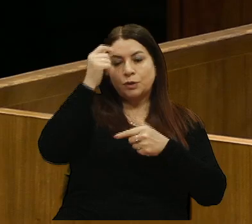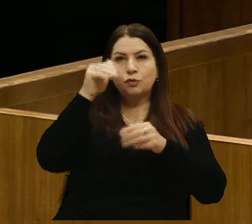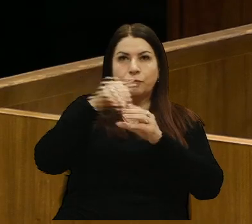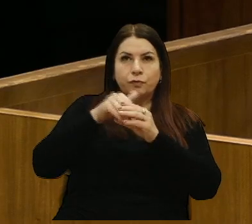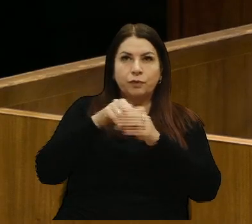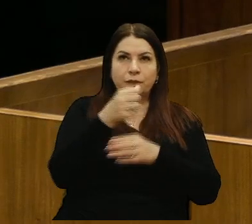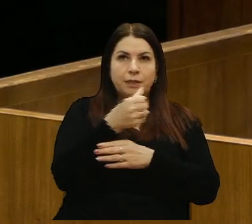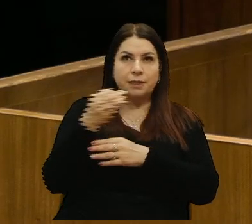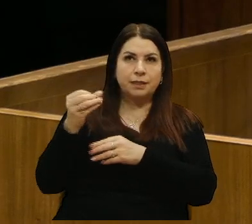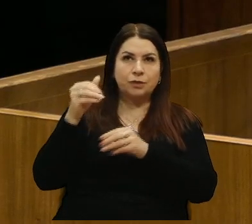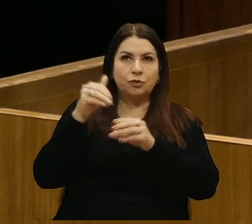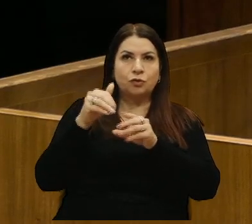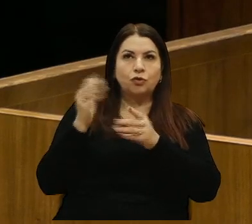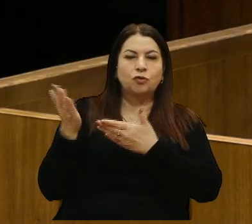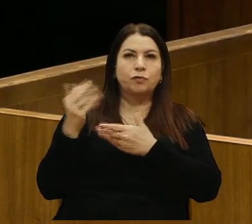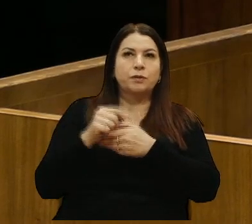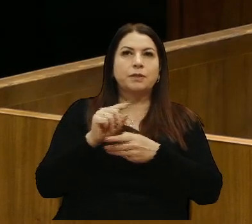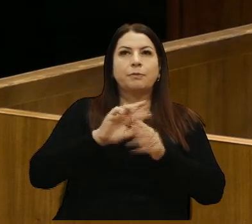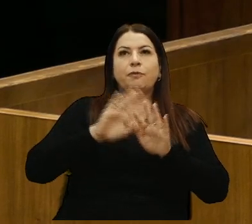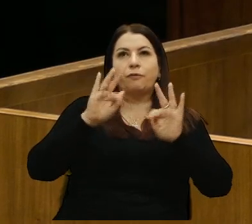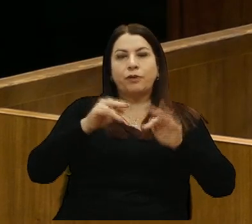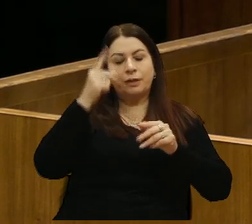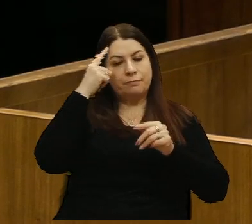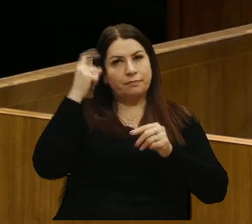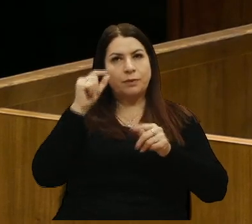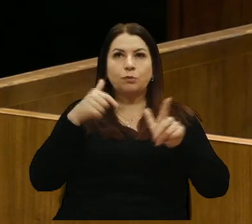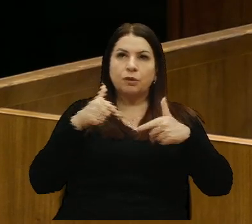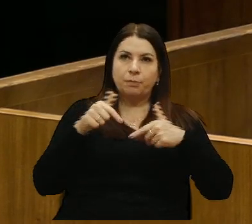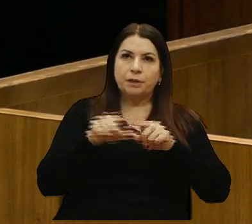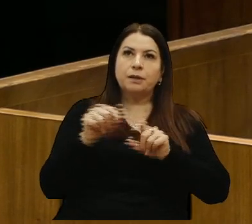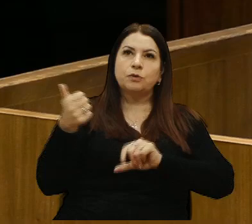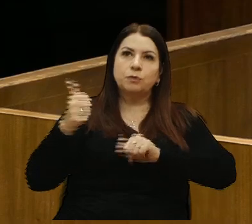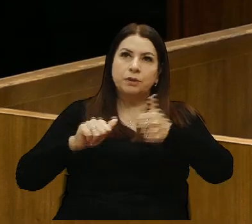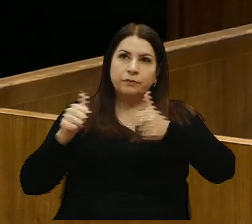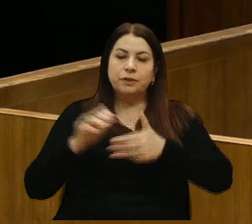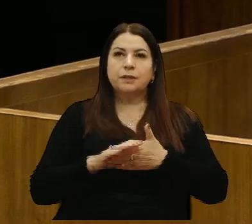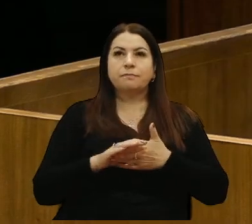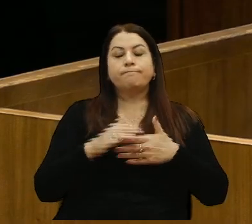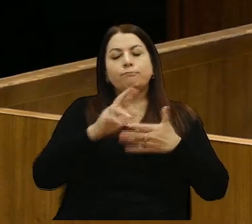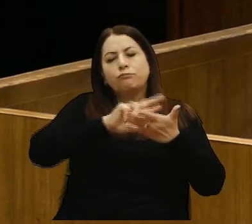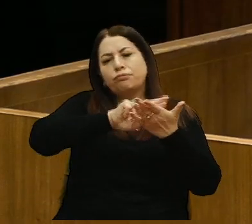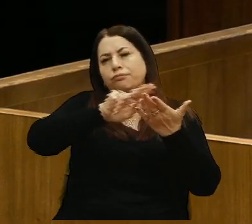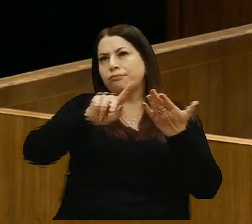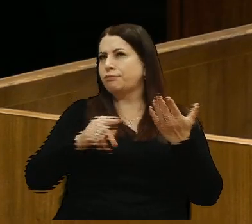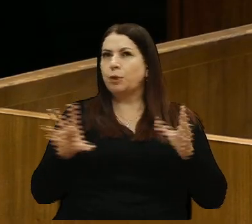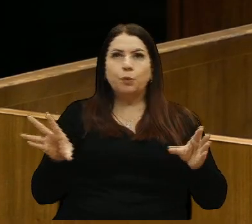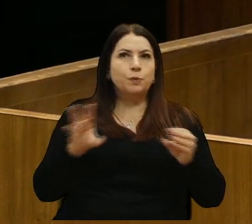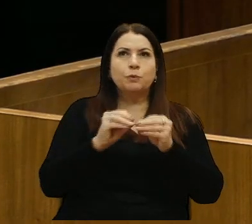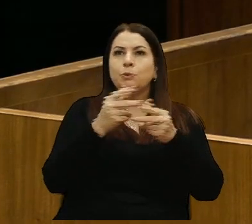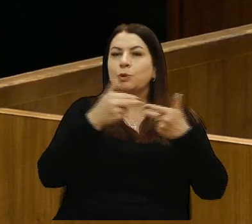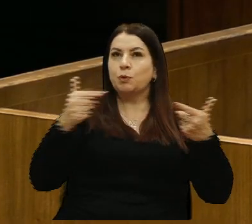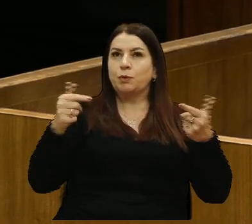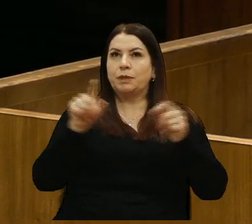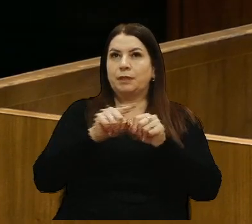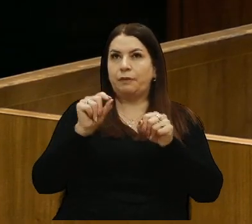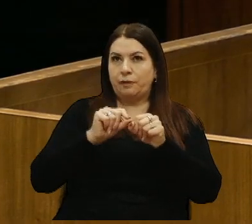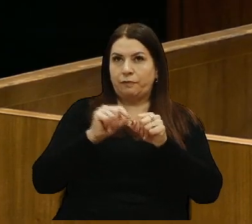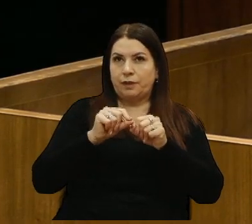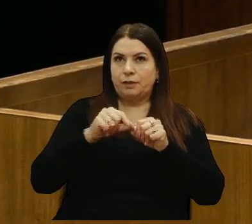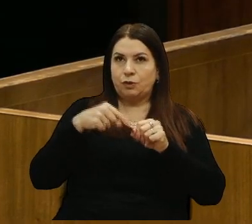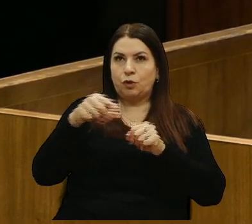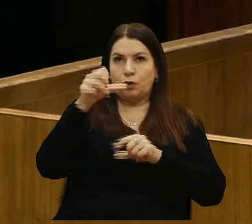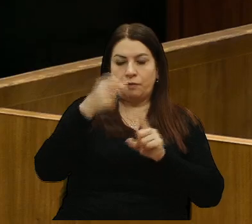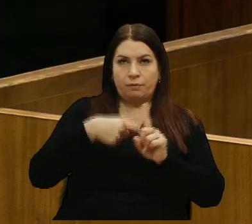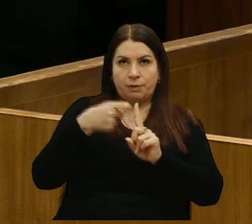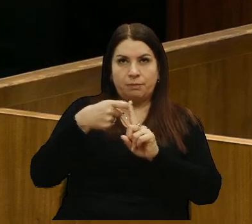600 jovens, combate às múltiplas violências, empregabilidade e qualificação. Enfim, um resumo de muita coisa que a gente tem feito ao longo desses